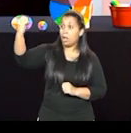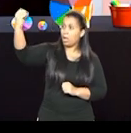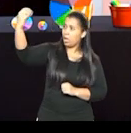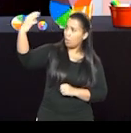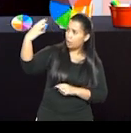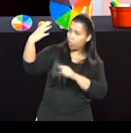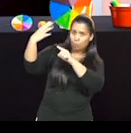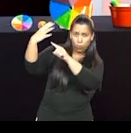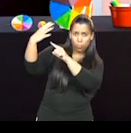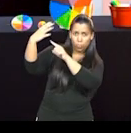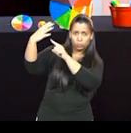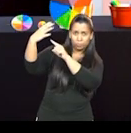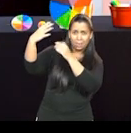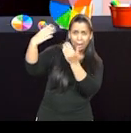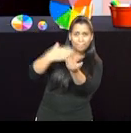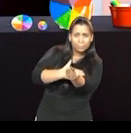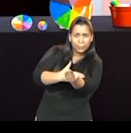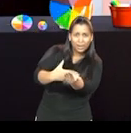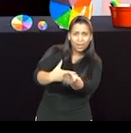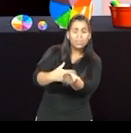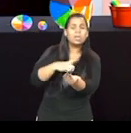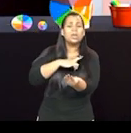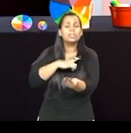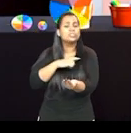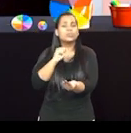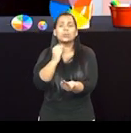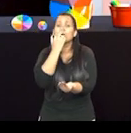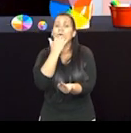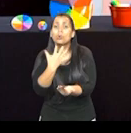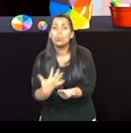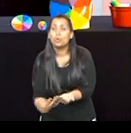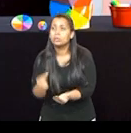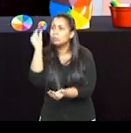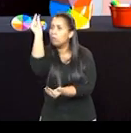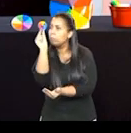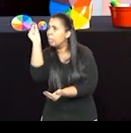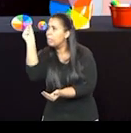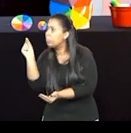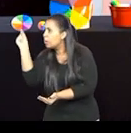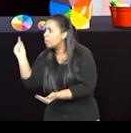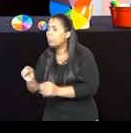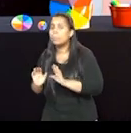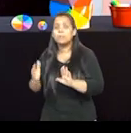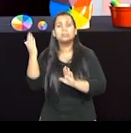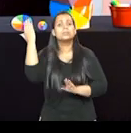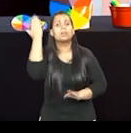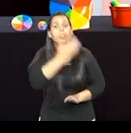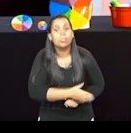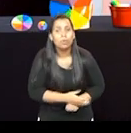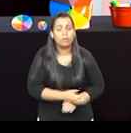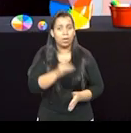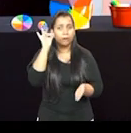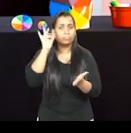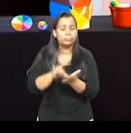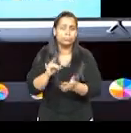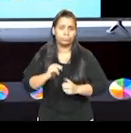era formada por feixes coloridos, assim como o arco-íris. Então ele queria comprovar isso